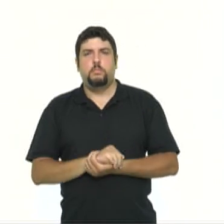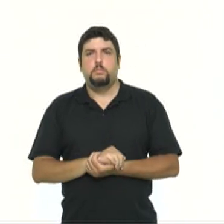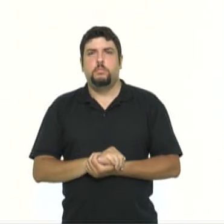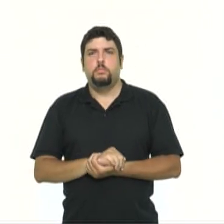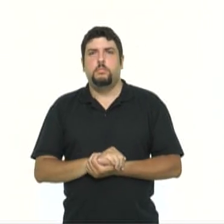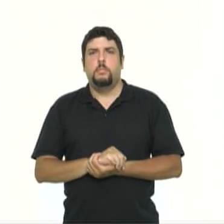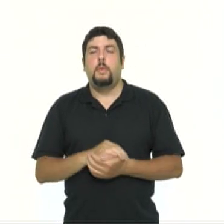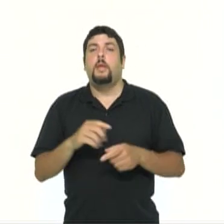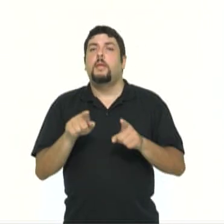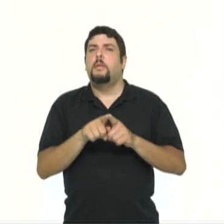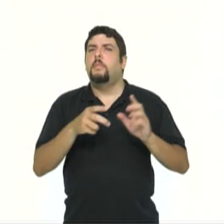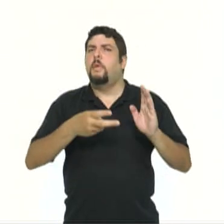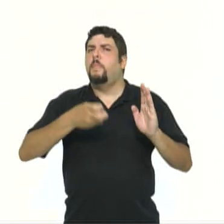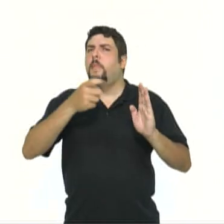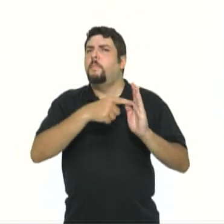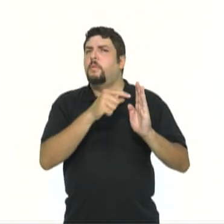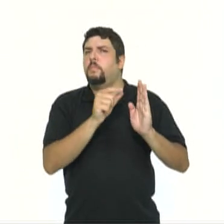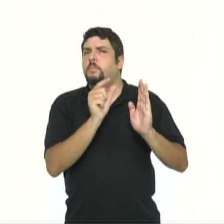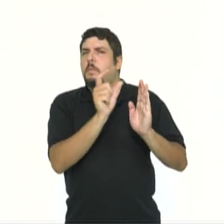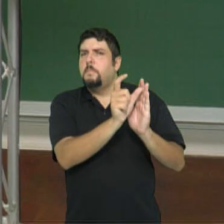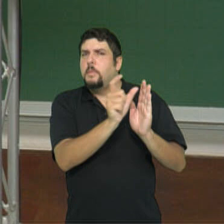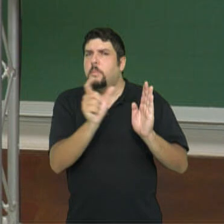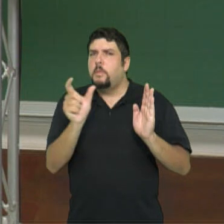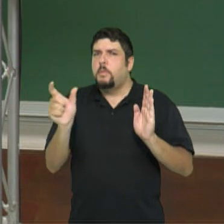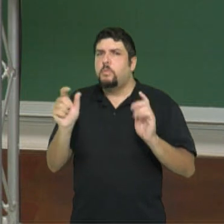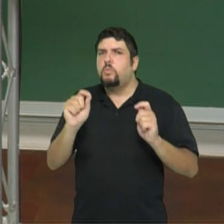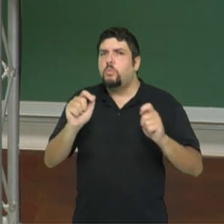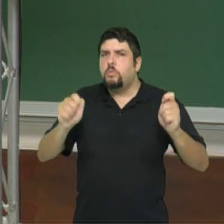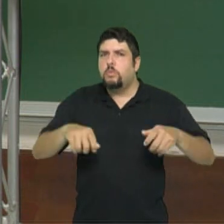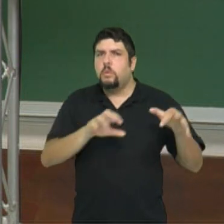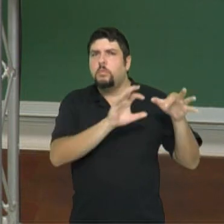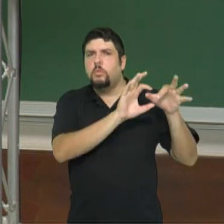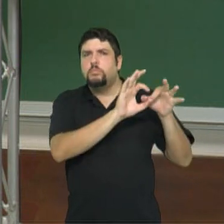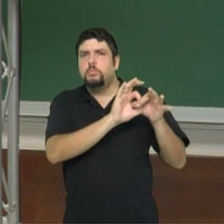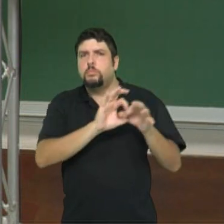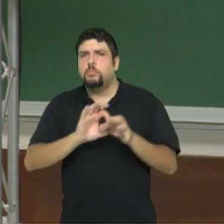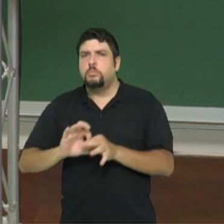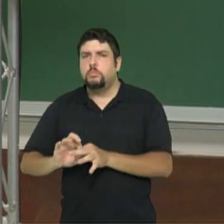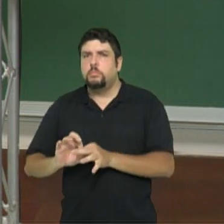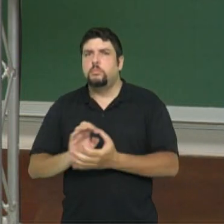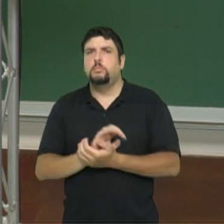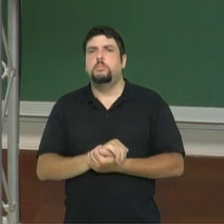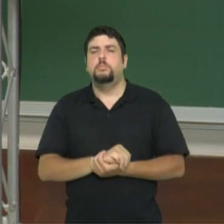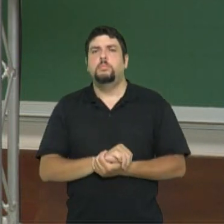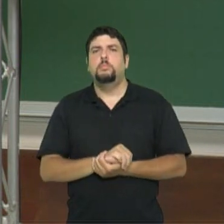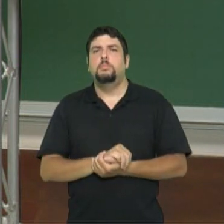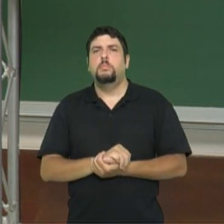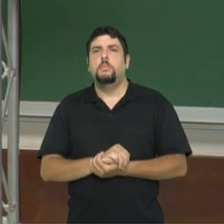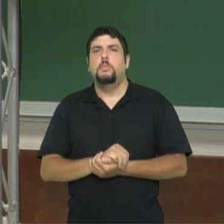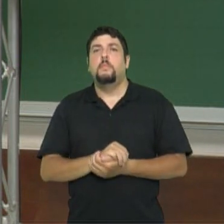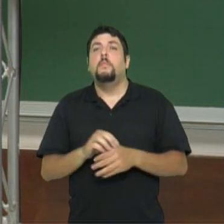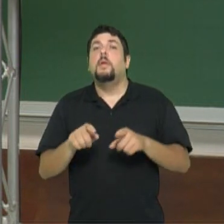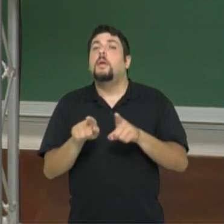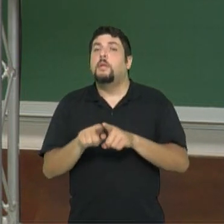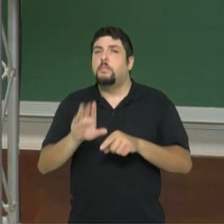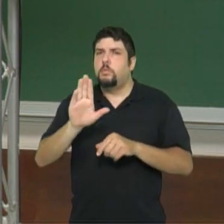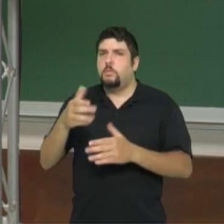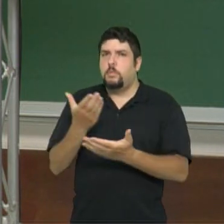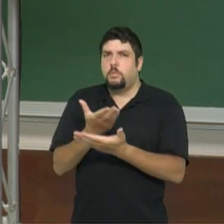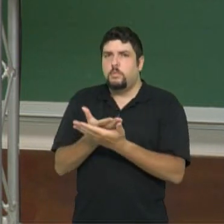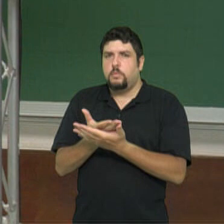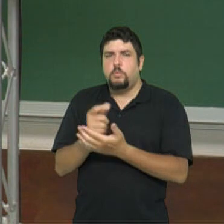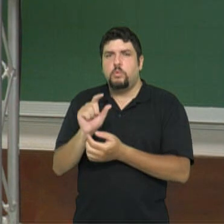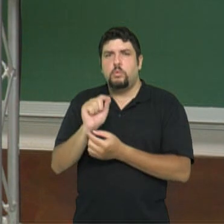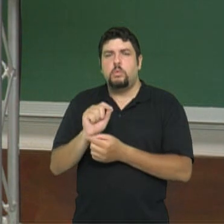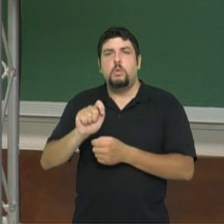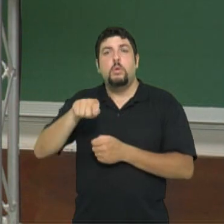elementos coesivos, isso que eu acabei de falar para vocês, utilizados no texto. E nós estudamos também